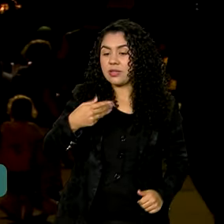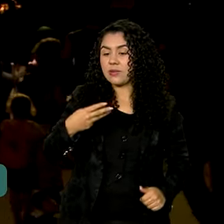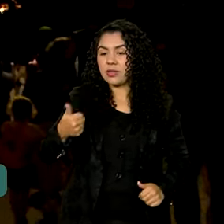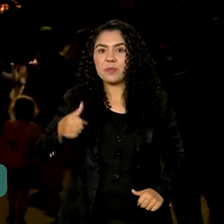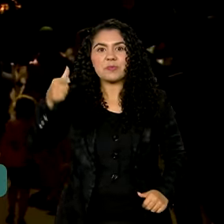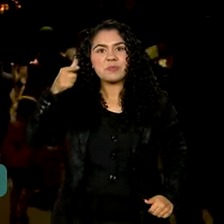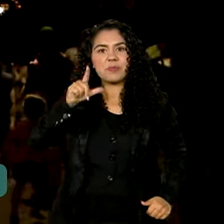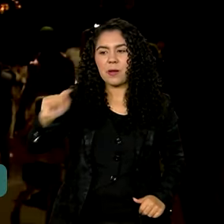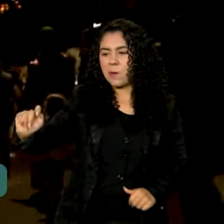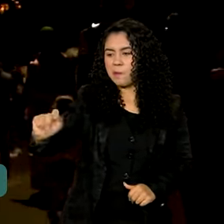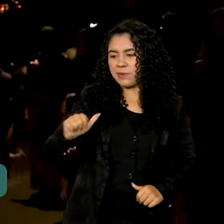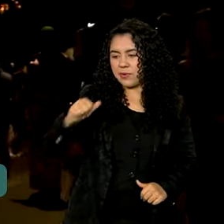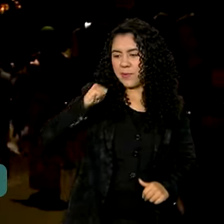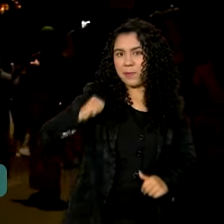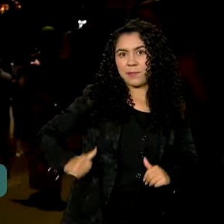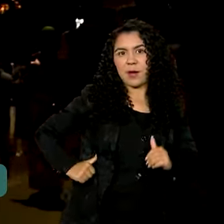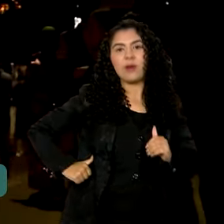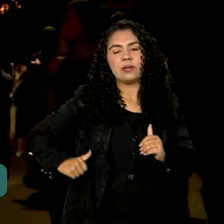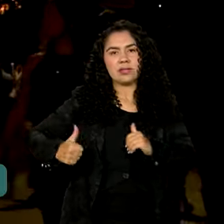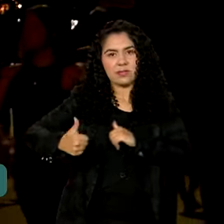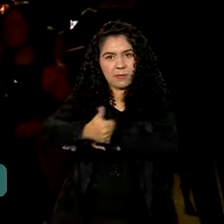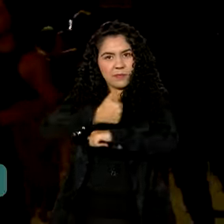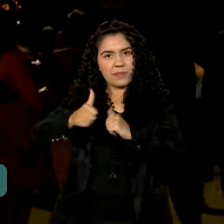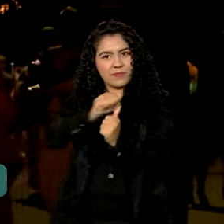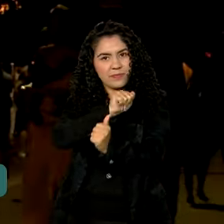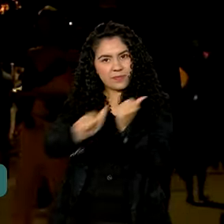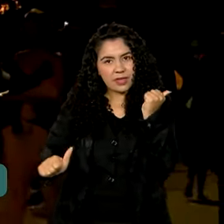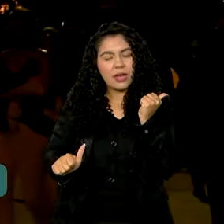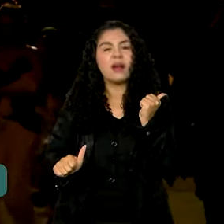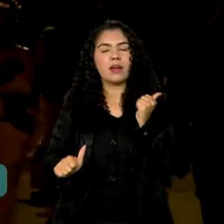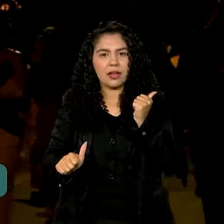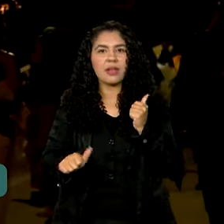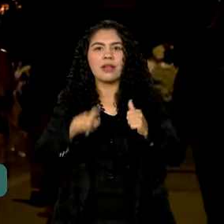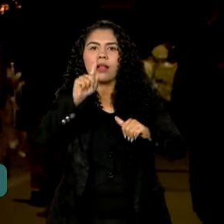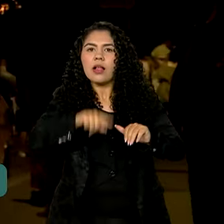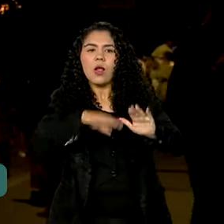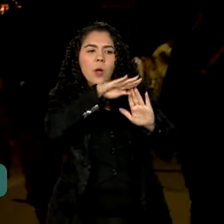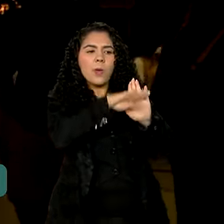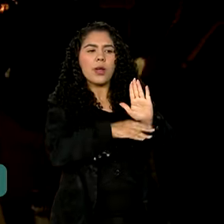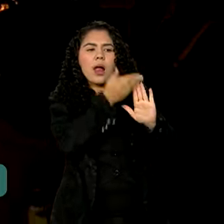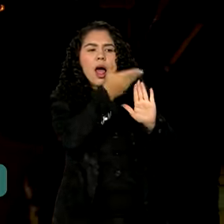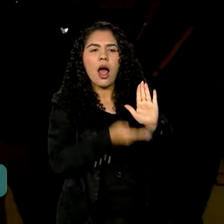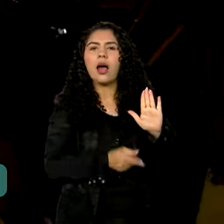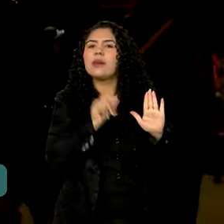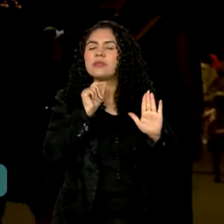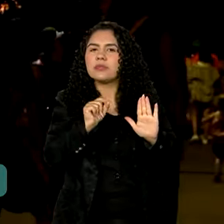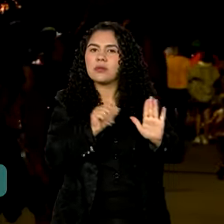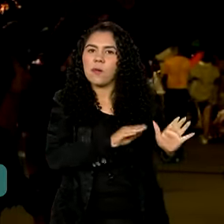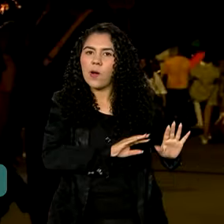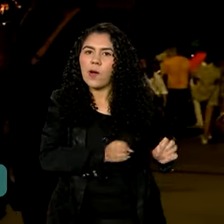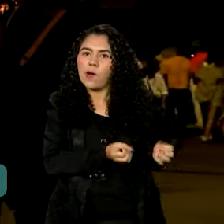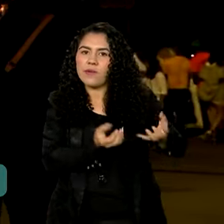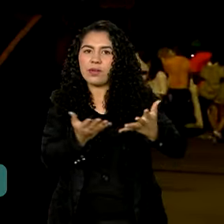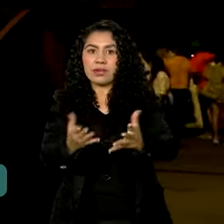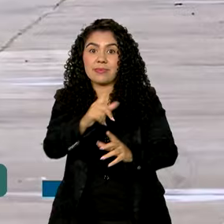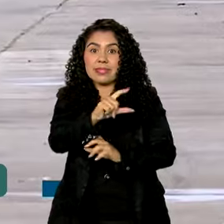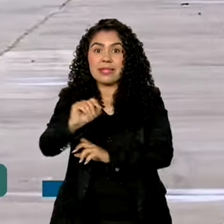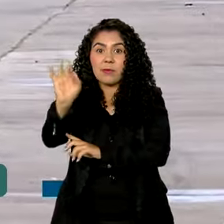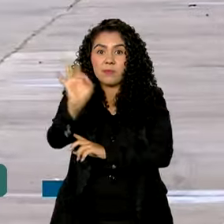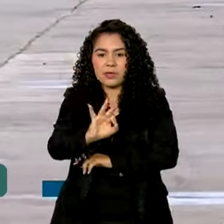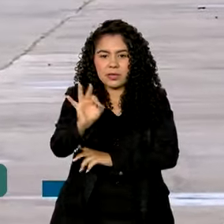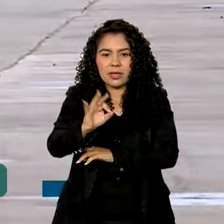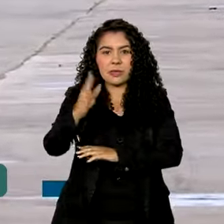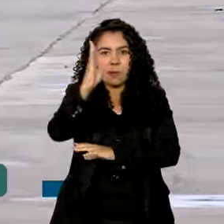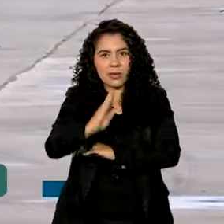Bolsa Atleta. E a digital do programa está na trajetória de 100% dos medalhistas brasileiros em Paris.